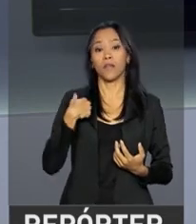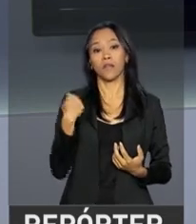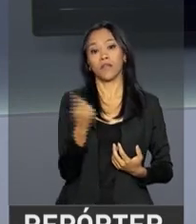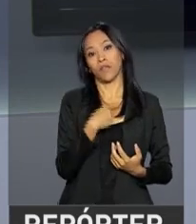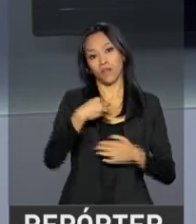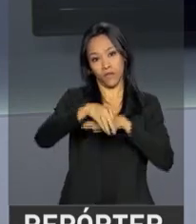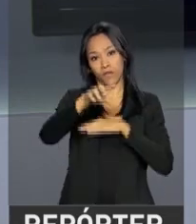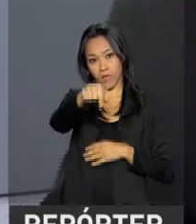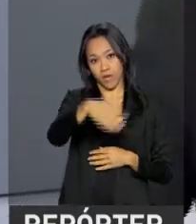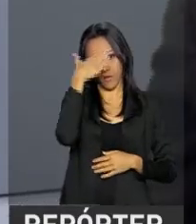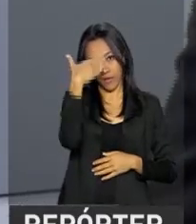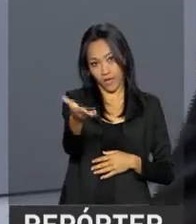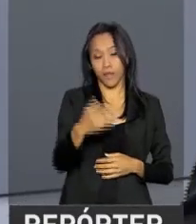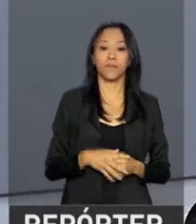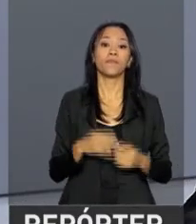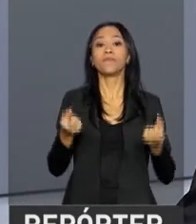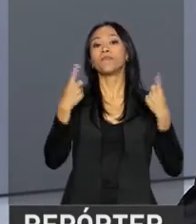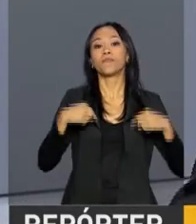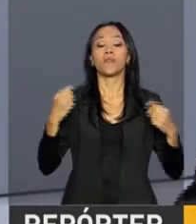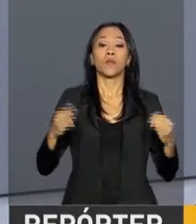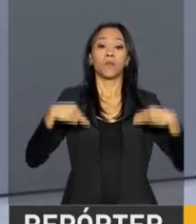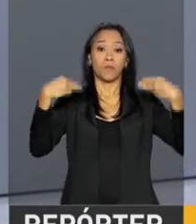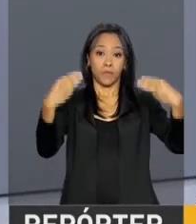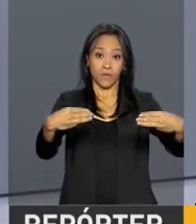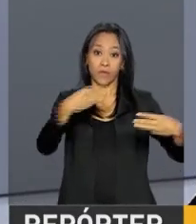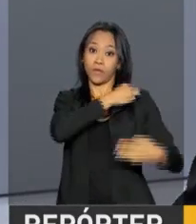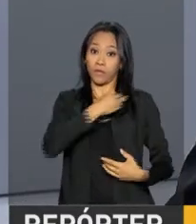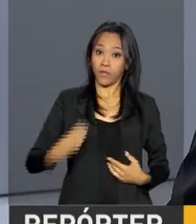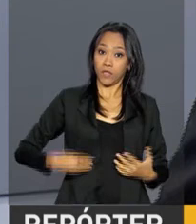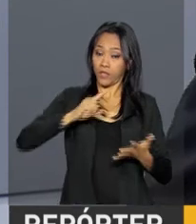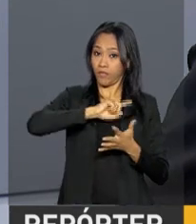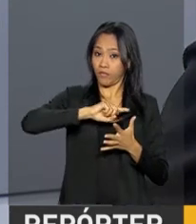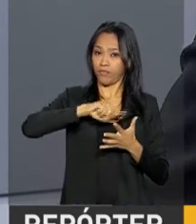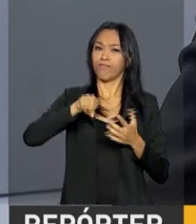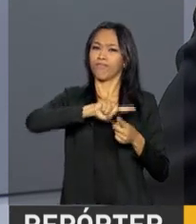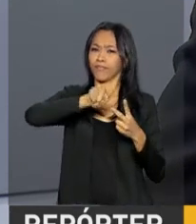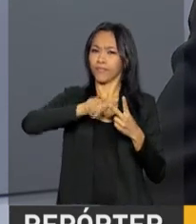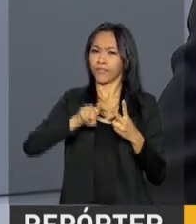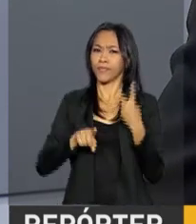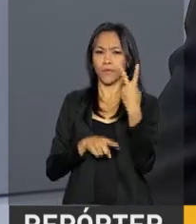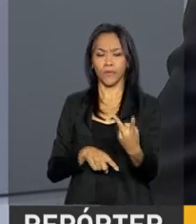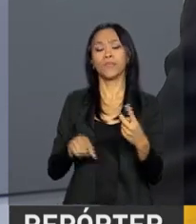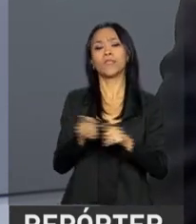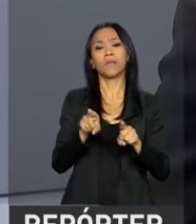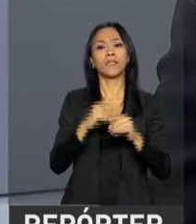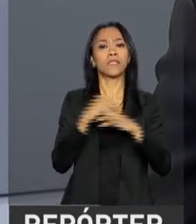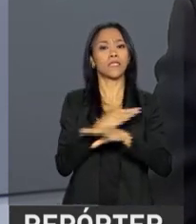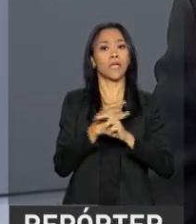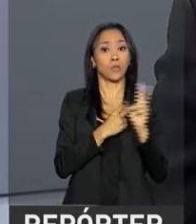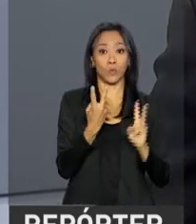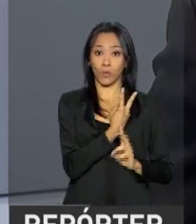informa que obrigado e os ministros da secretaria geral da presidência moreira franco e das cidades alexandre baldy